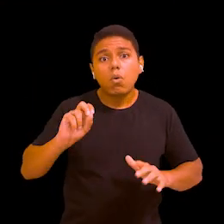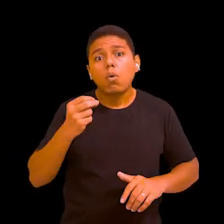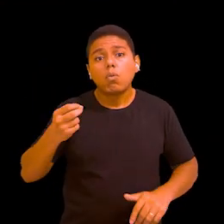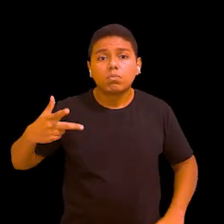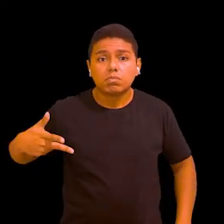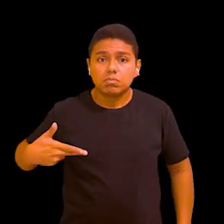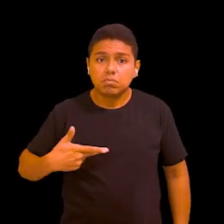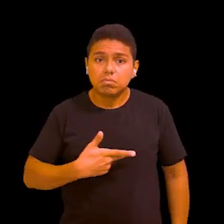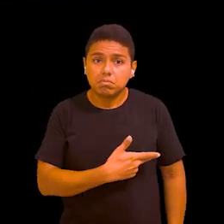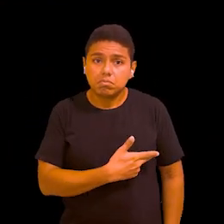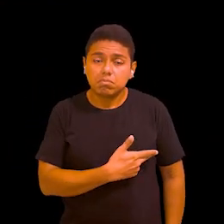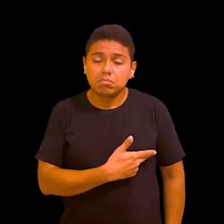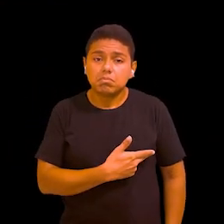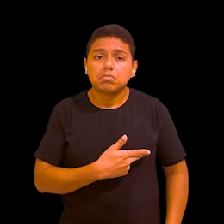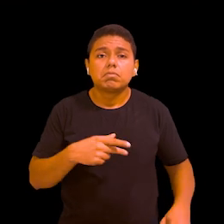cirurgia cesariana,